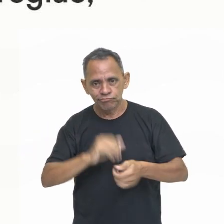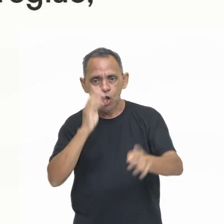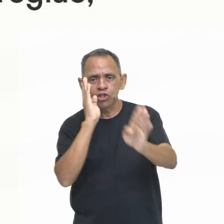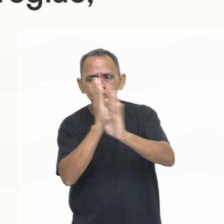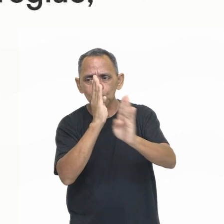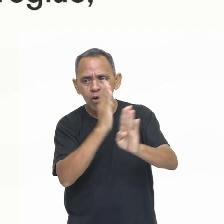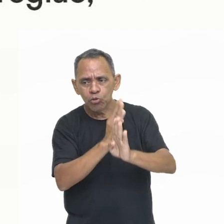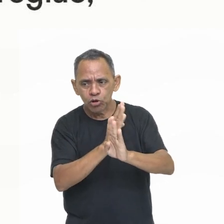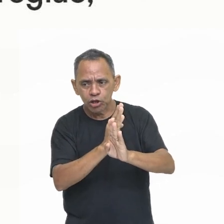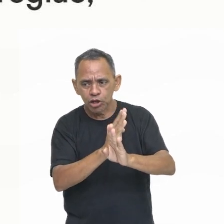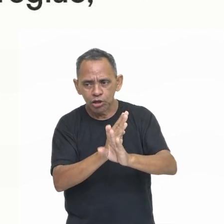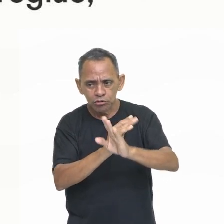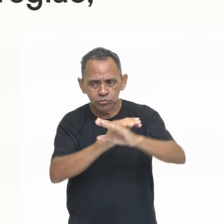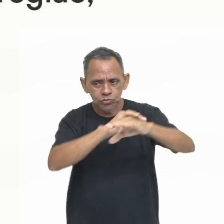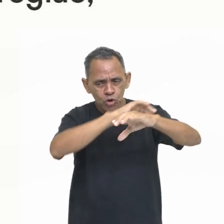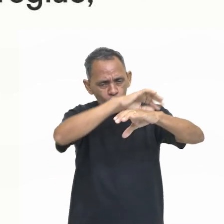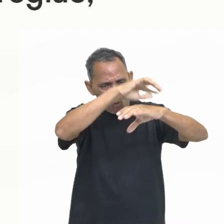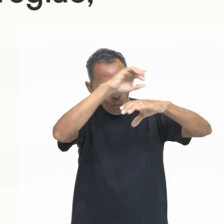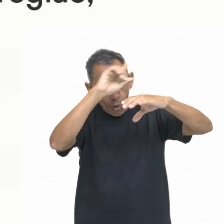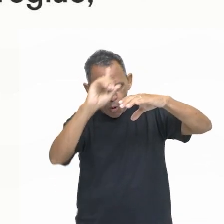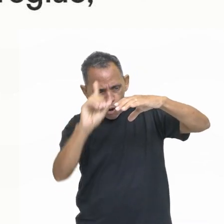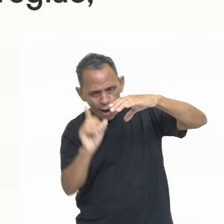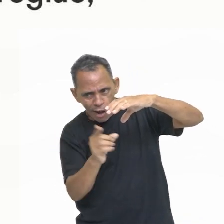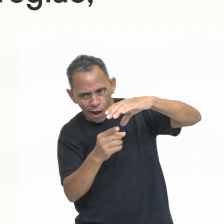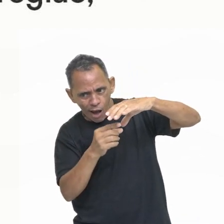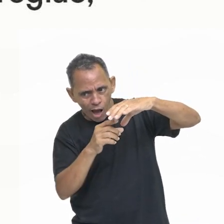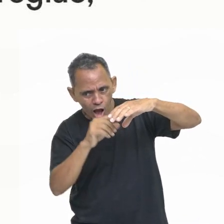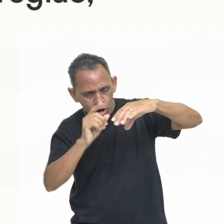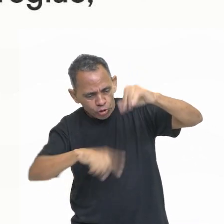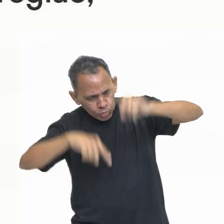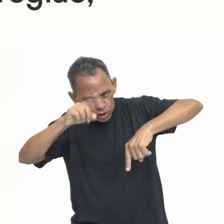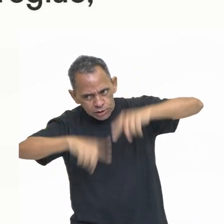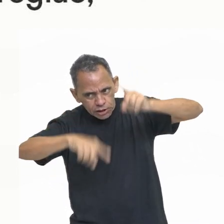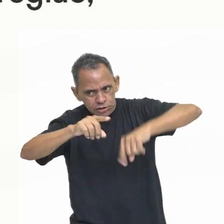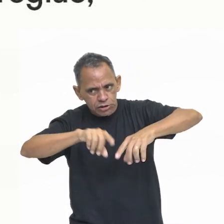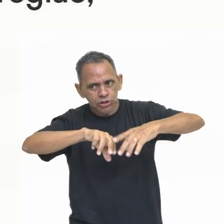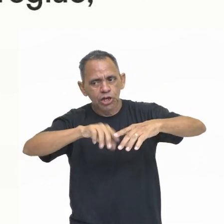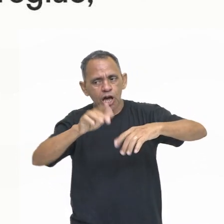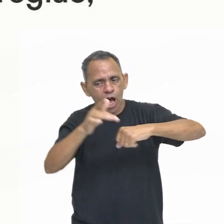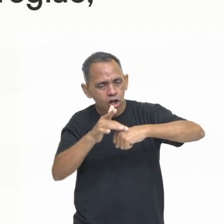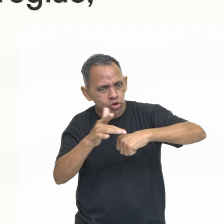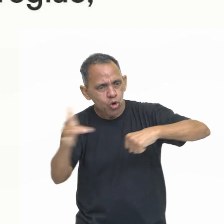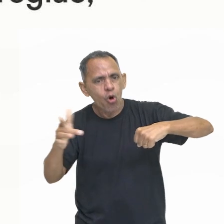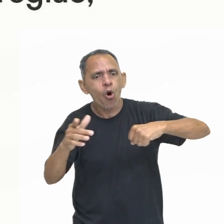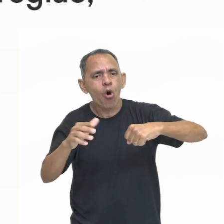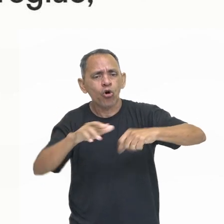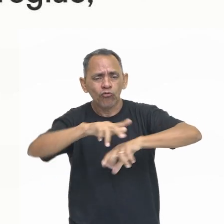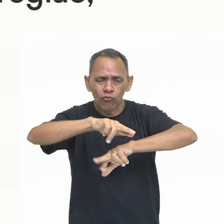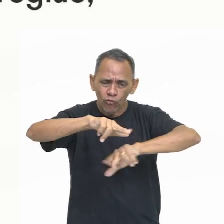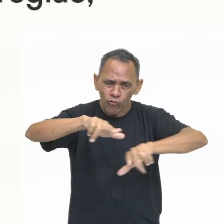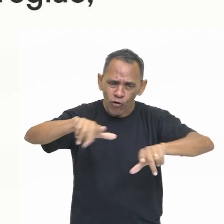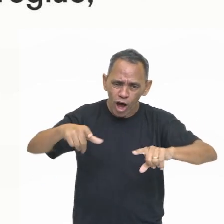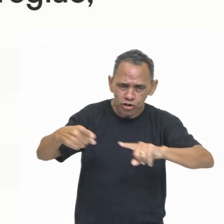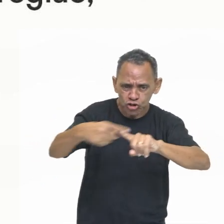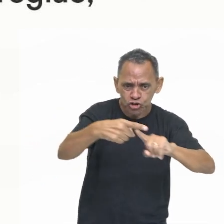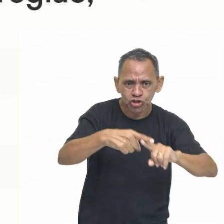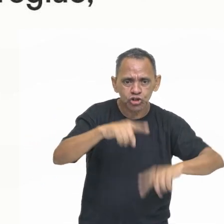não somente de ouro, né? De outros materiais, né, valiosos, e